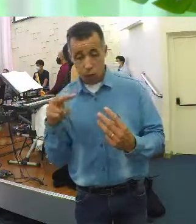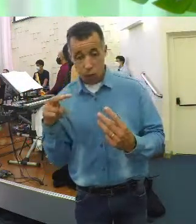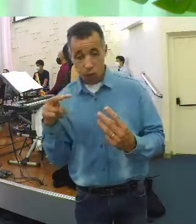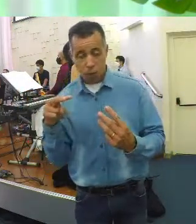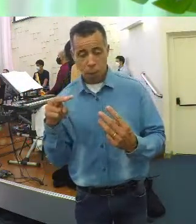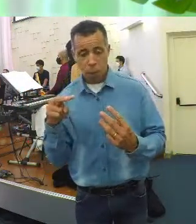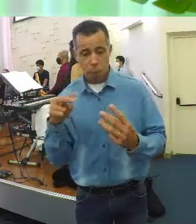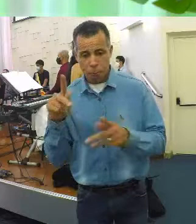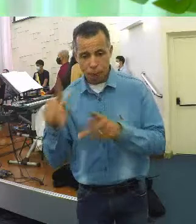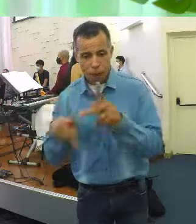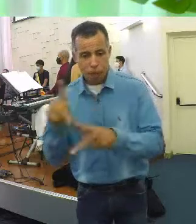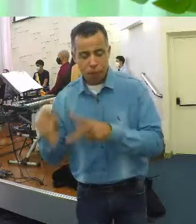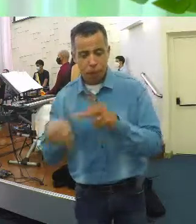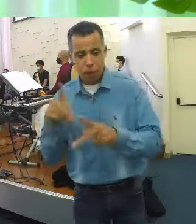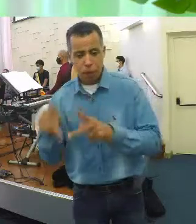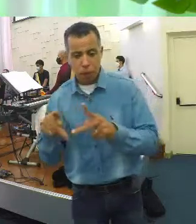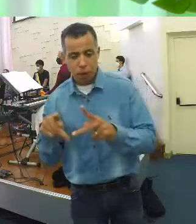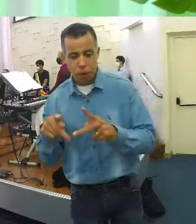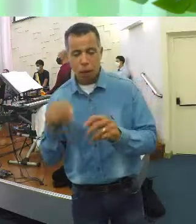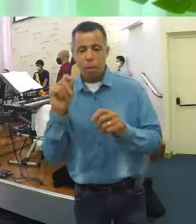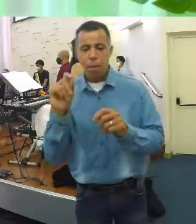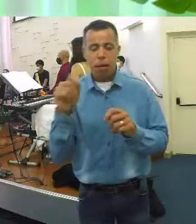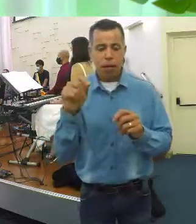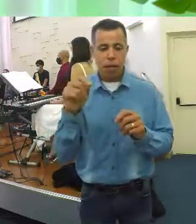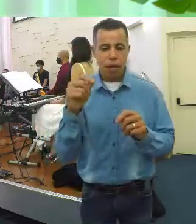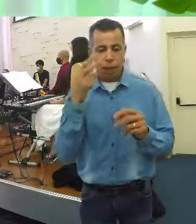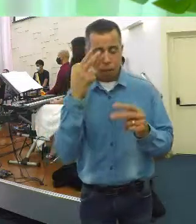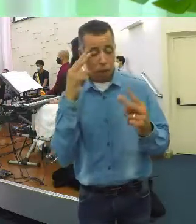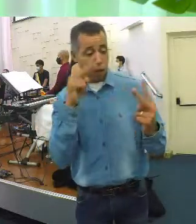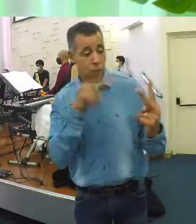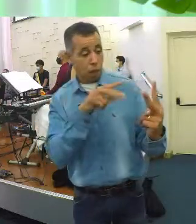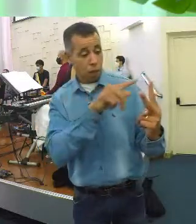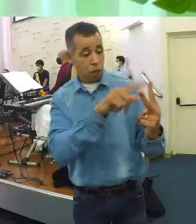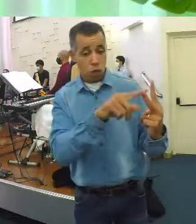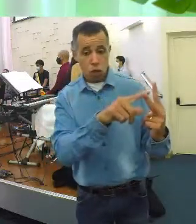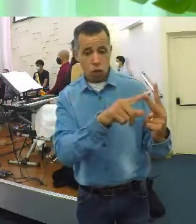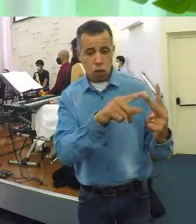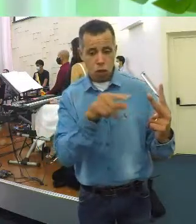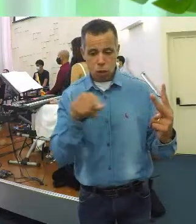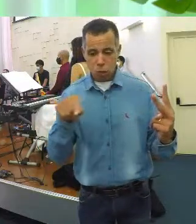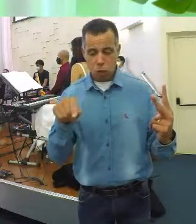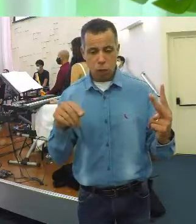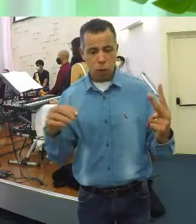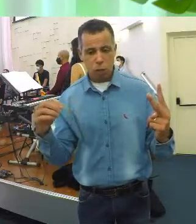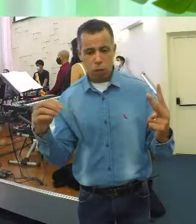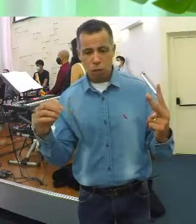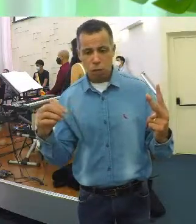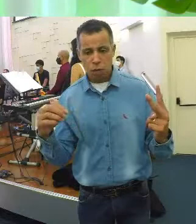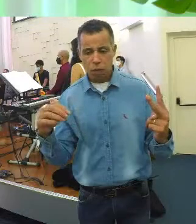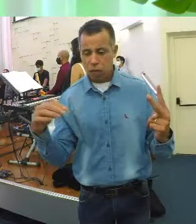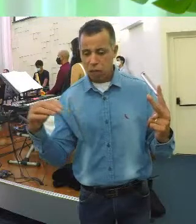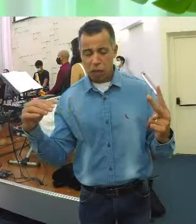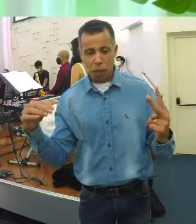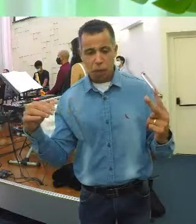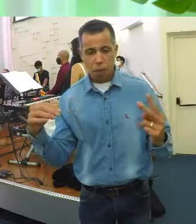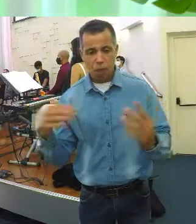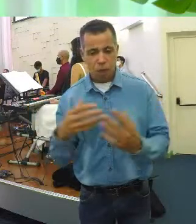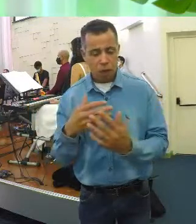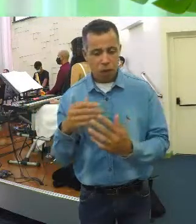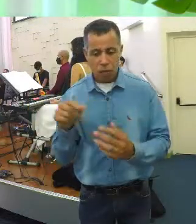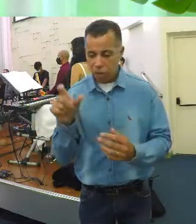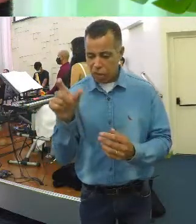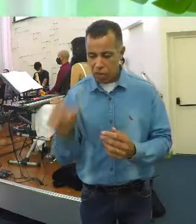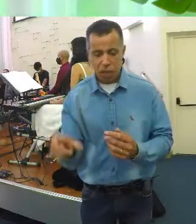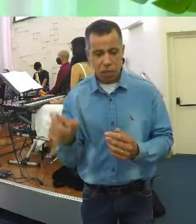mas para ouvirem dois cristãos, então eles se encheram de inveja e blasfemando se